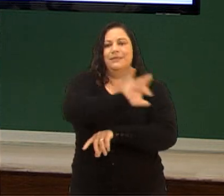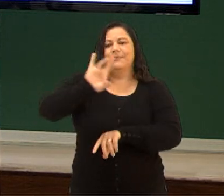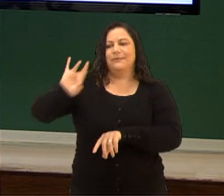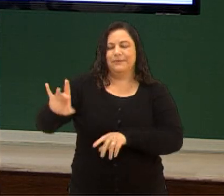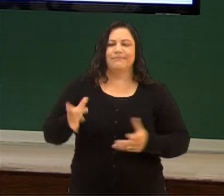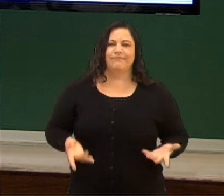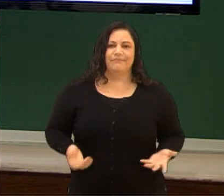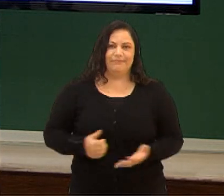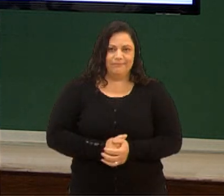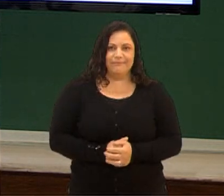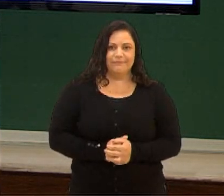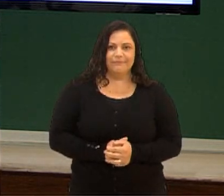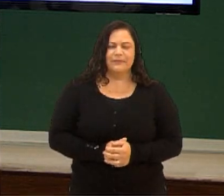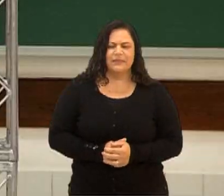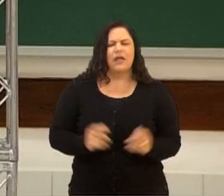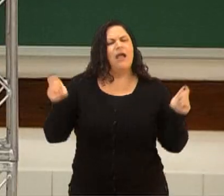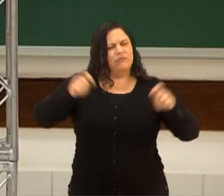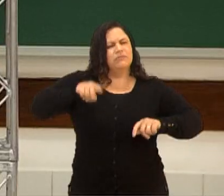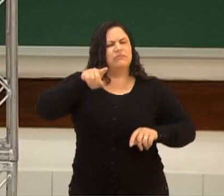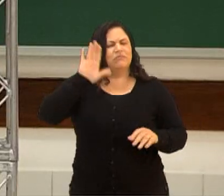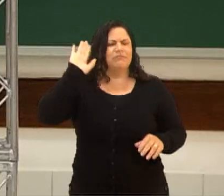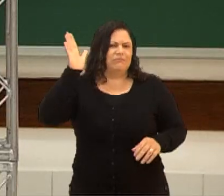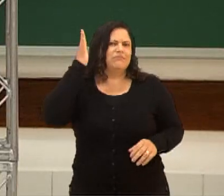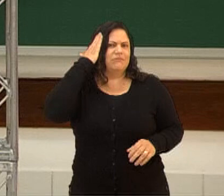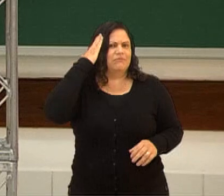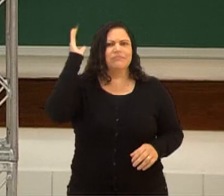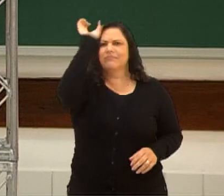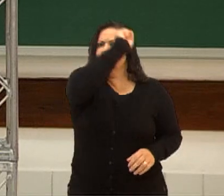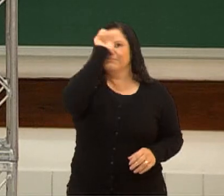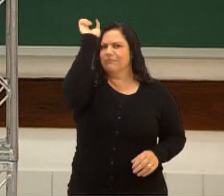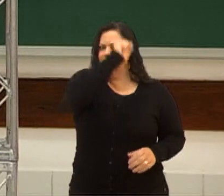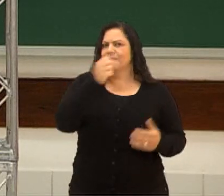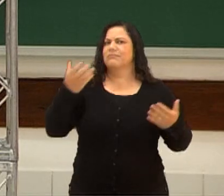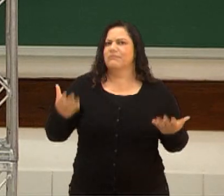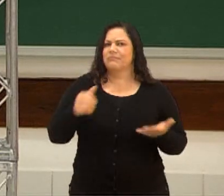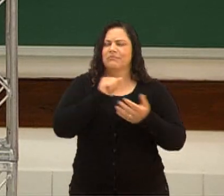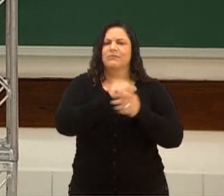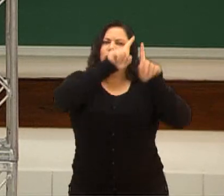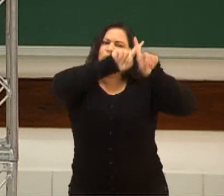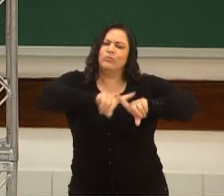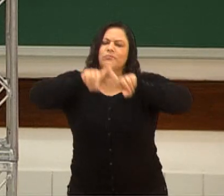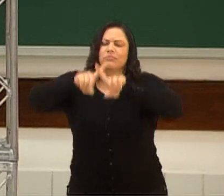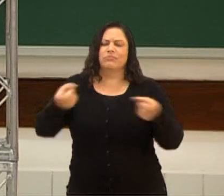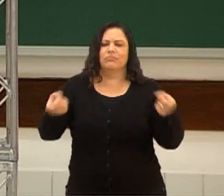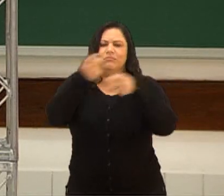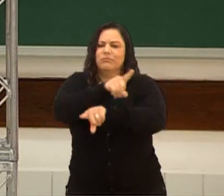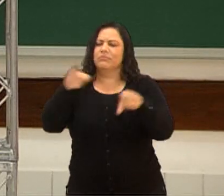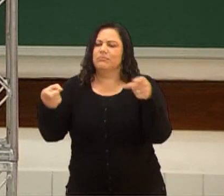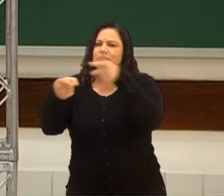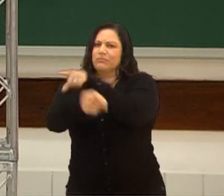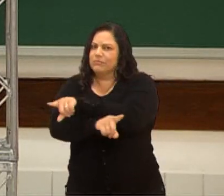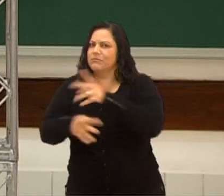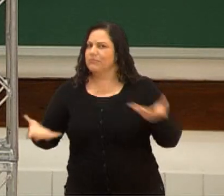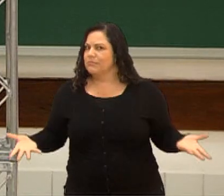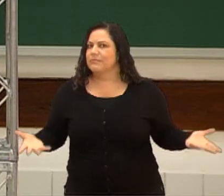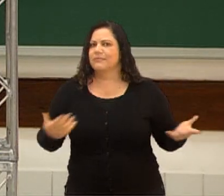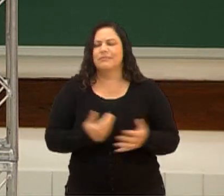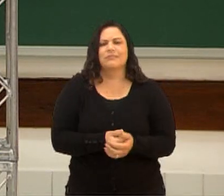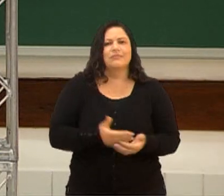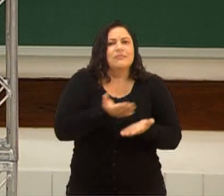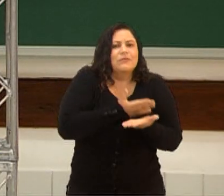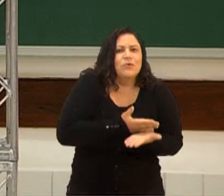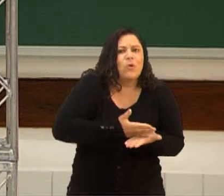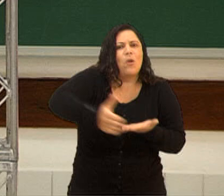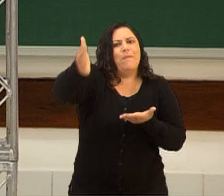De certa maneira, você já trabalhou isso aqui comigo, quando você multiplicou na matriz inversa uma pela outra. A gente vai começar